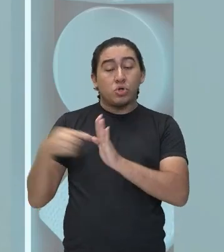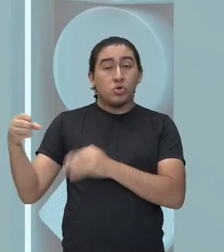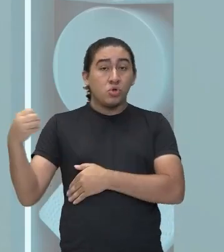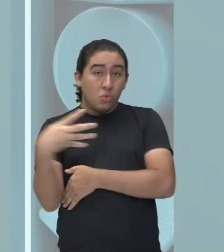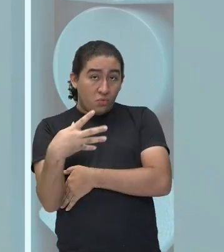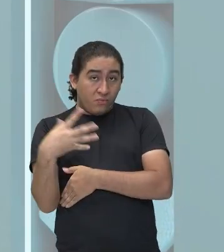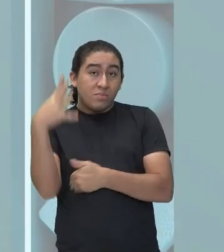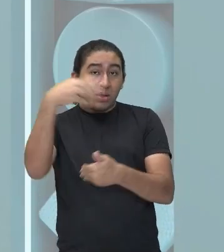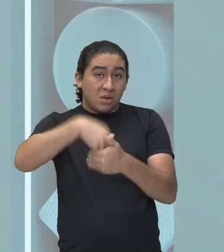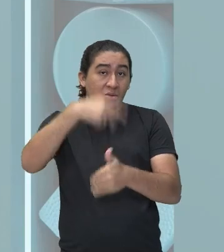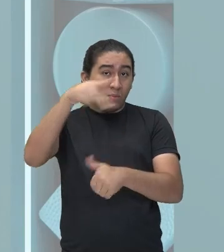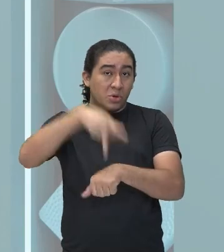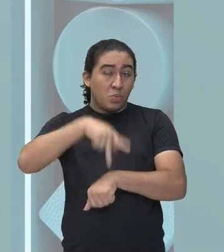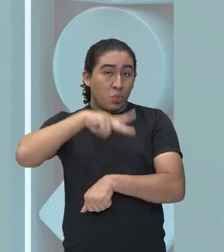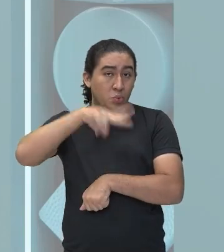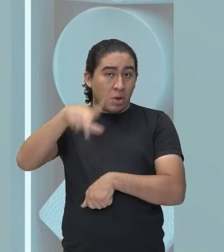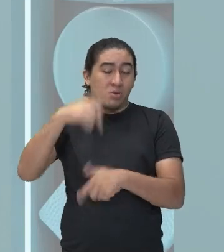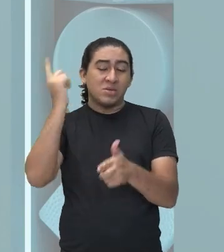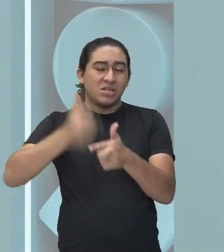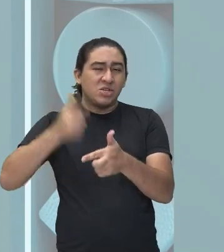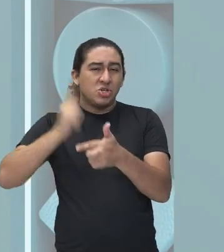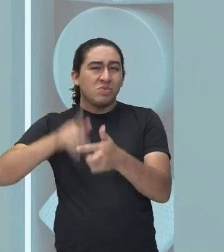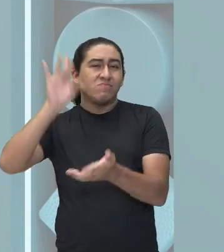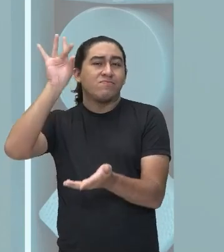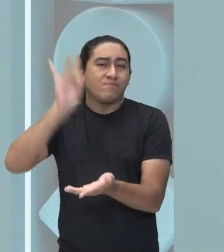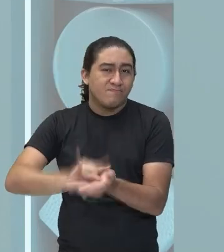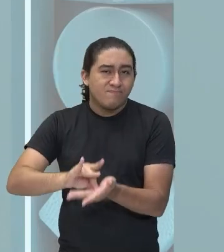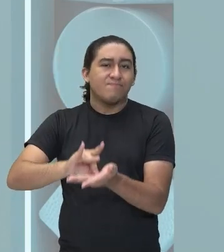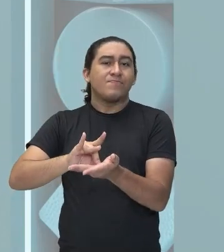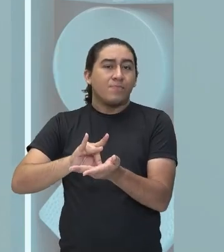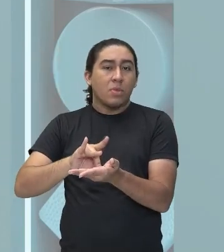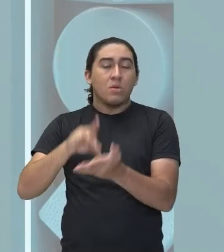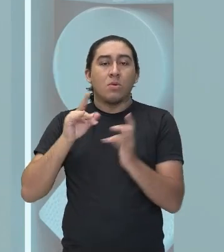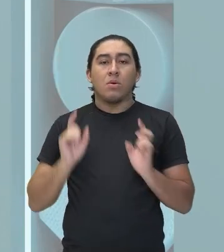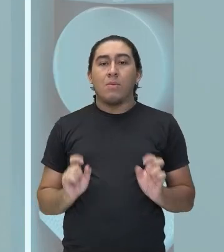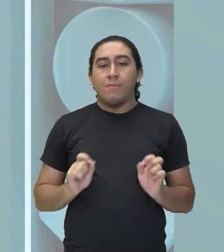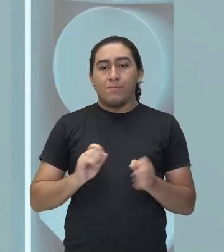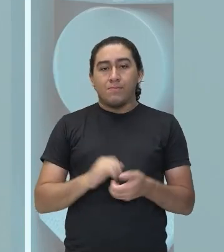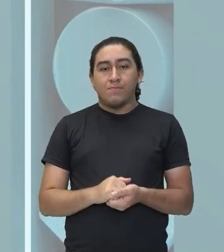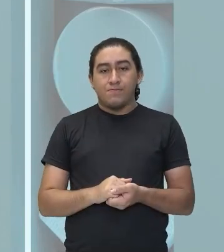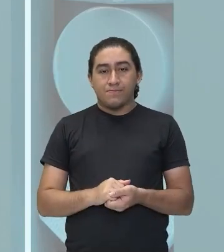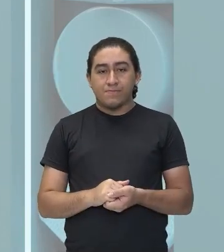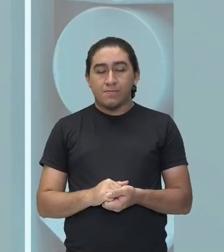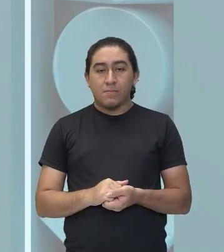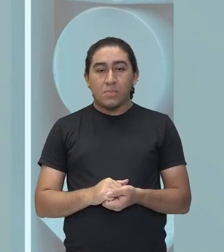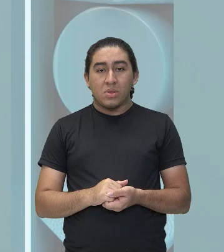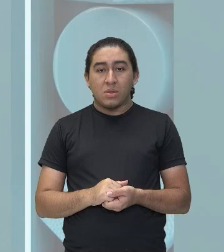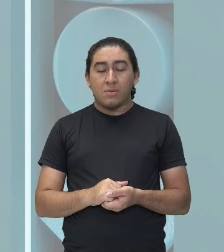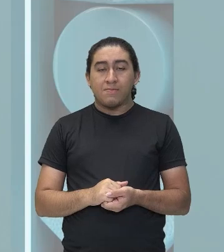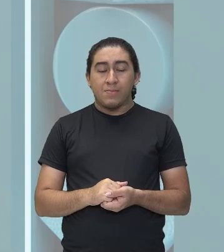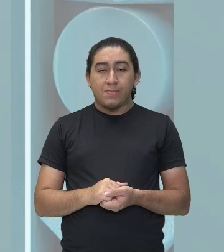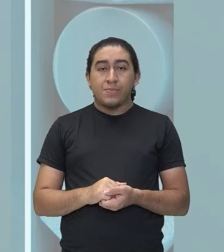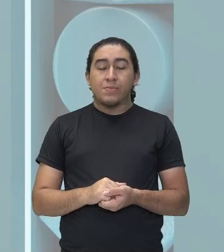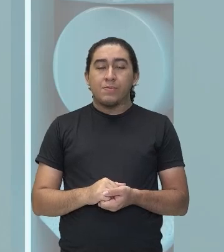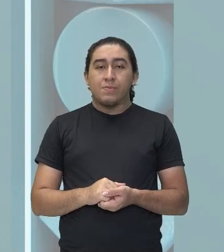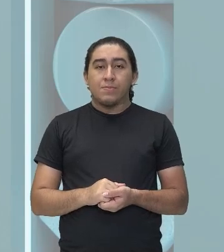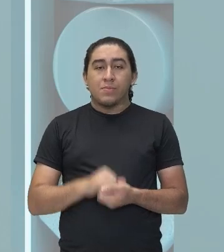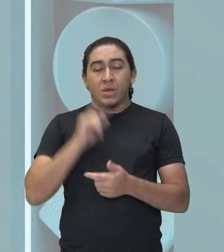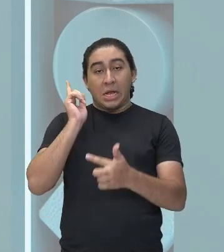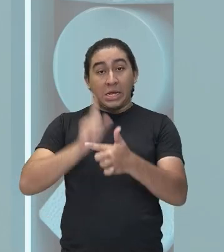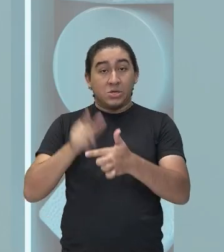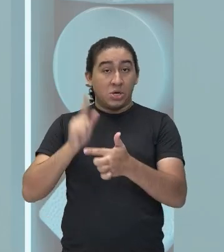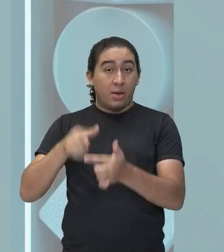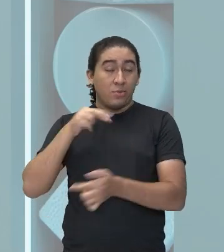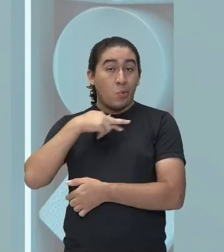dentro de Portugal, criticando pesadamente, no caso ali, conforme essa cartela mostra, o romantismo, né? Então, ali